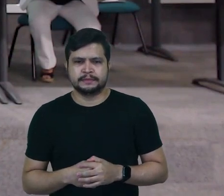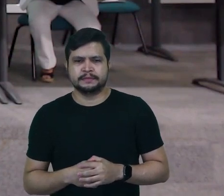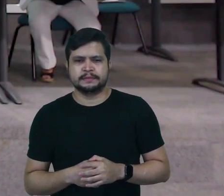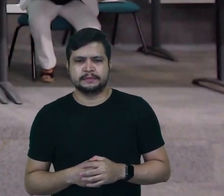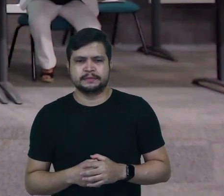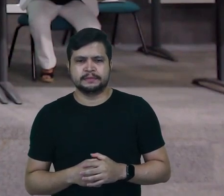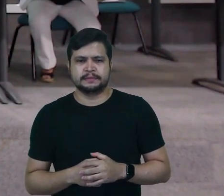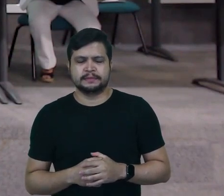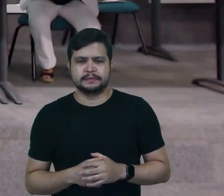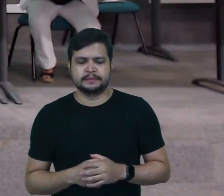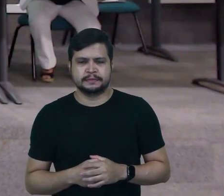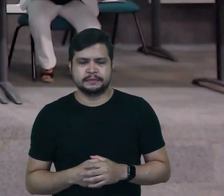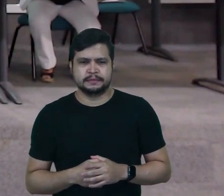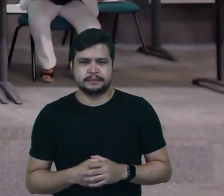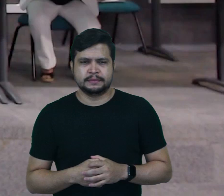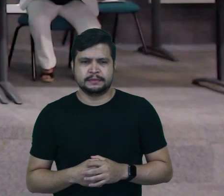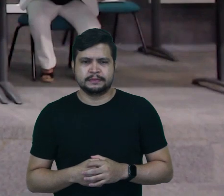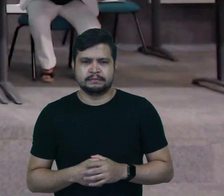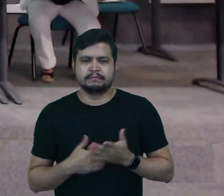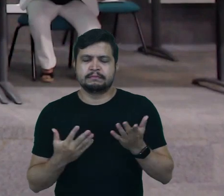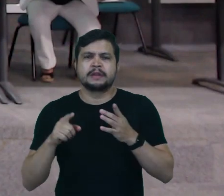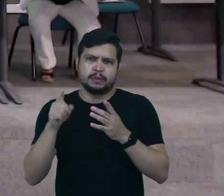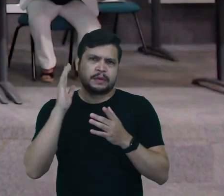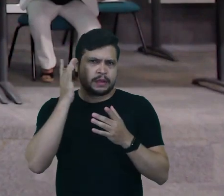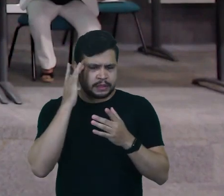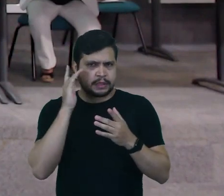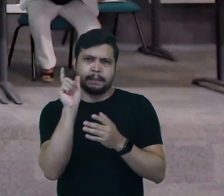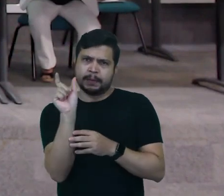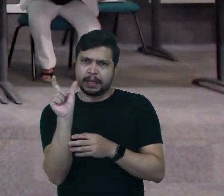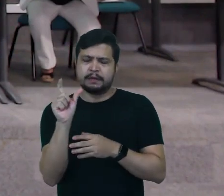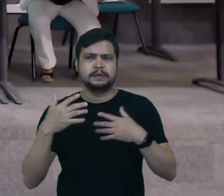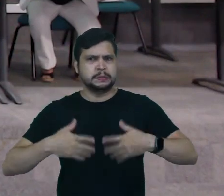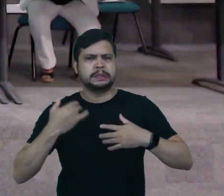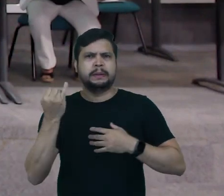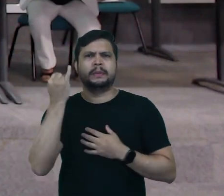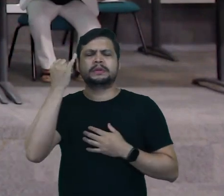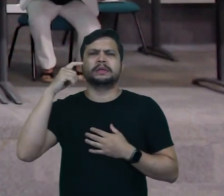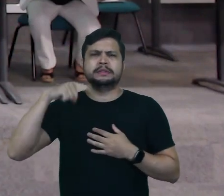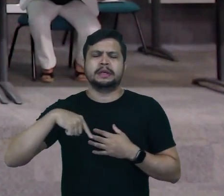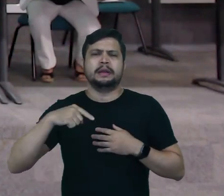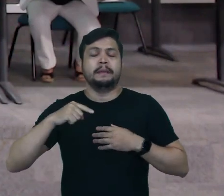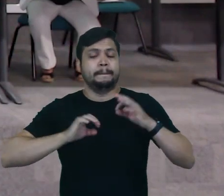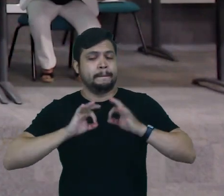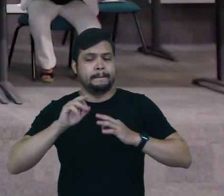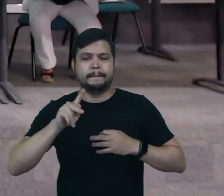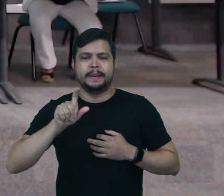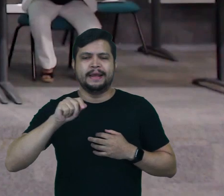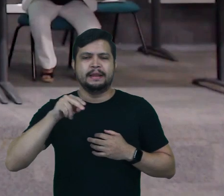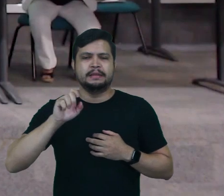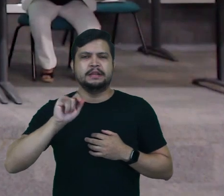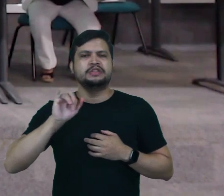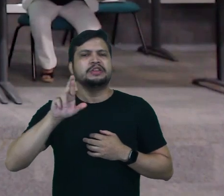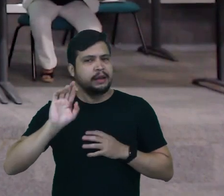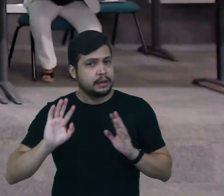Bahia, né, ali mesmo Recôncavo. Mas você acha que a palavra-chave é planejamento?